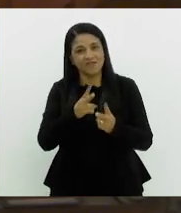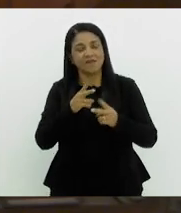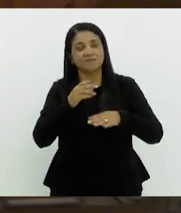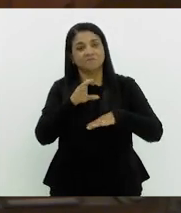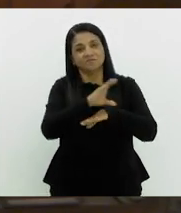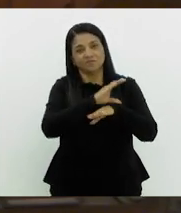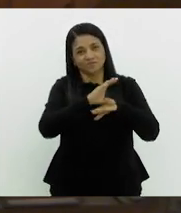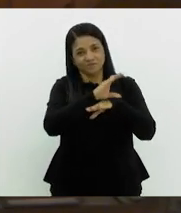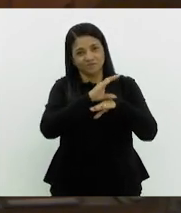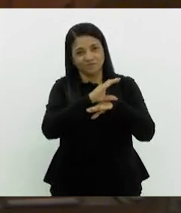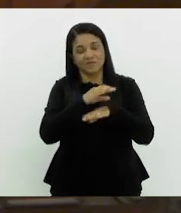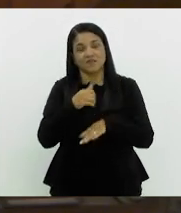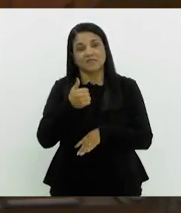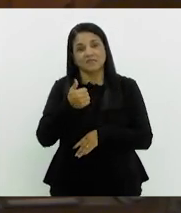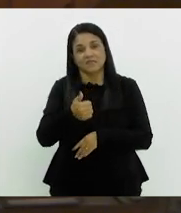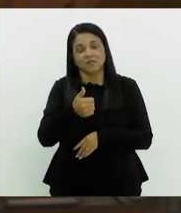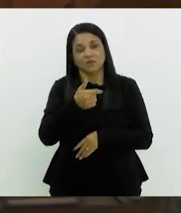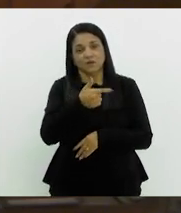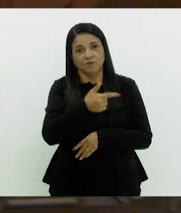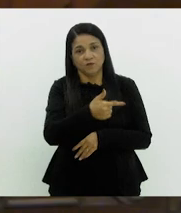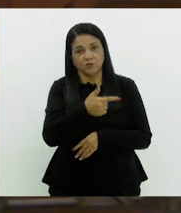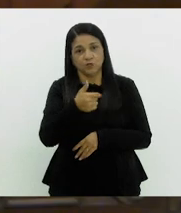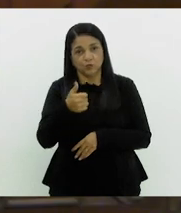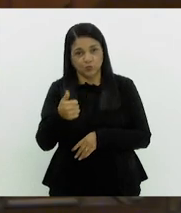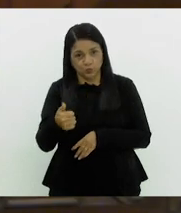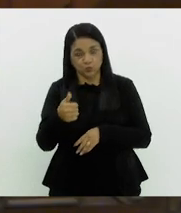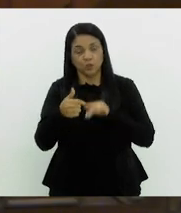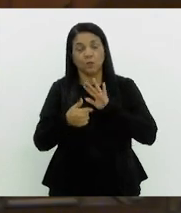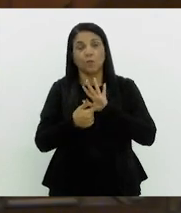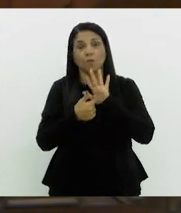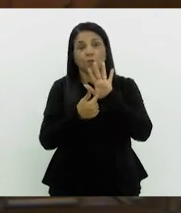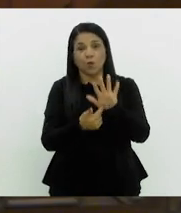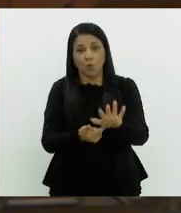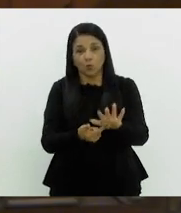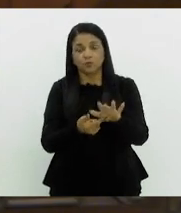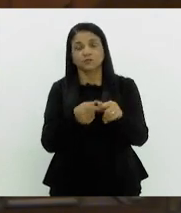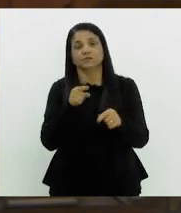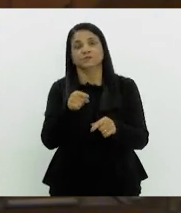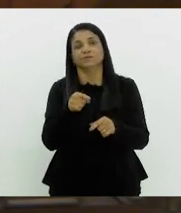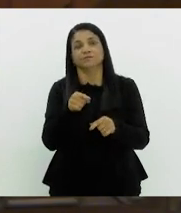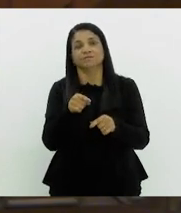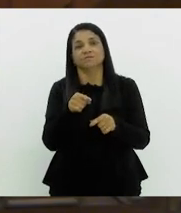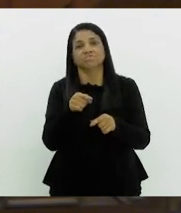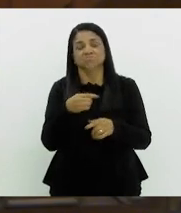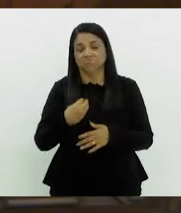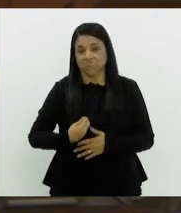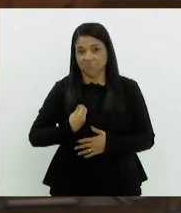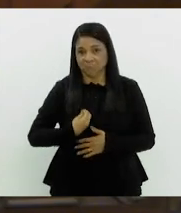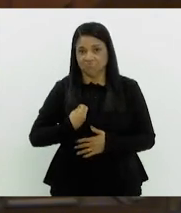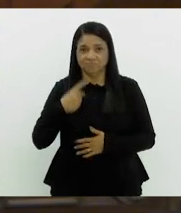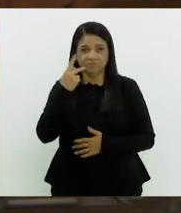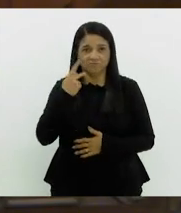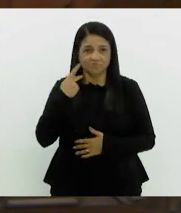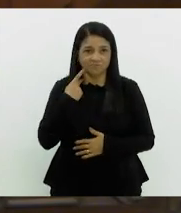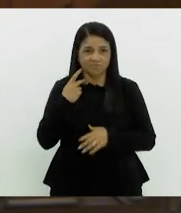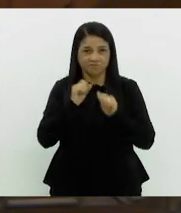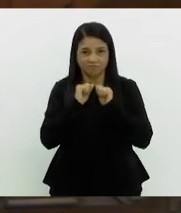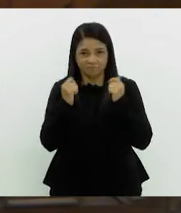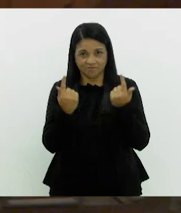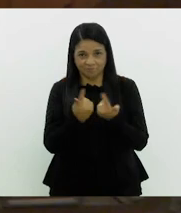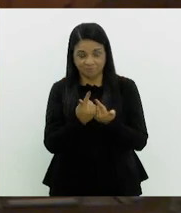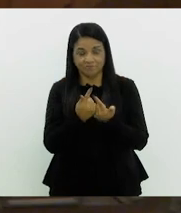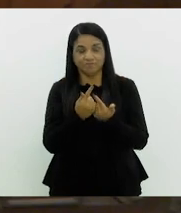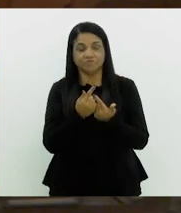da Constituição do Estado do Rio de Janeiro traz expressamente a existência da Procuradoria-Geral da Alerj e trata